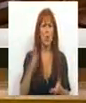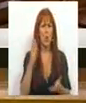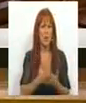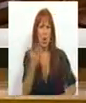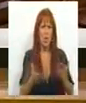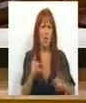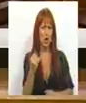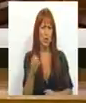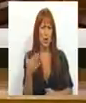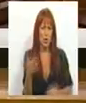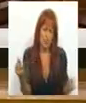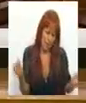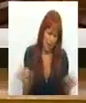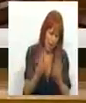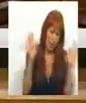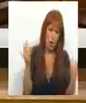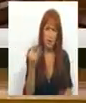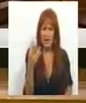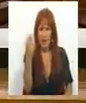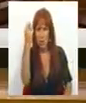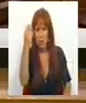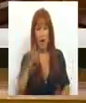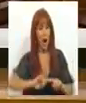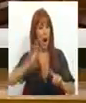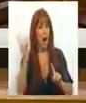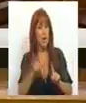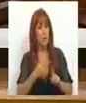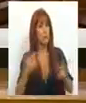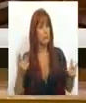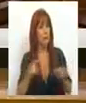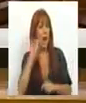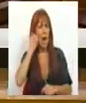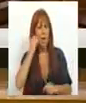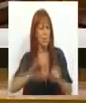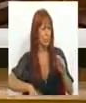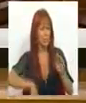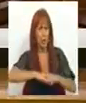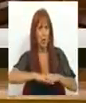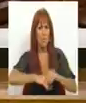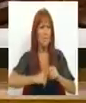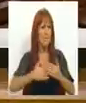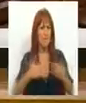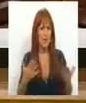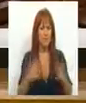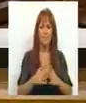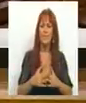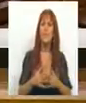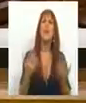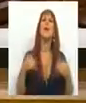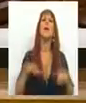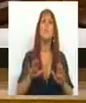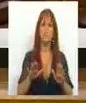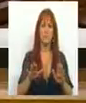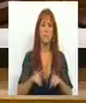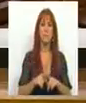por comparação com 2011, evidentemente, e 2013, ano em que a crise atingiu o seu ponto máximo,